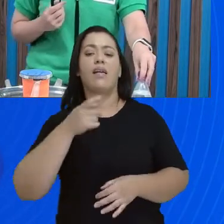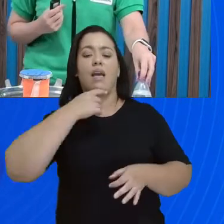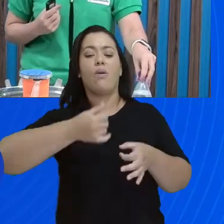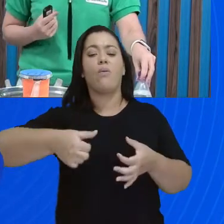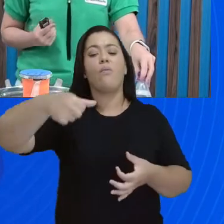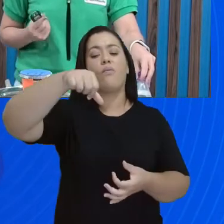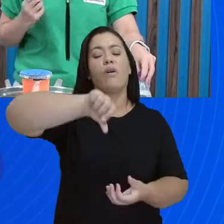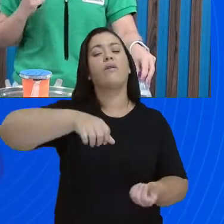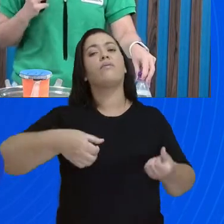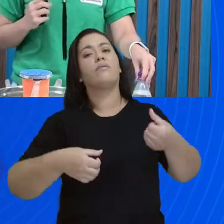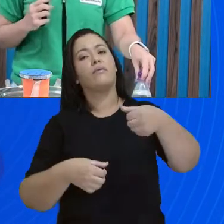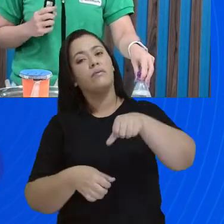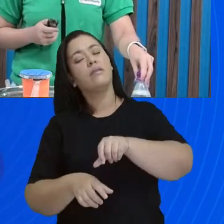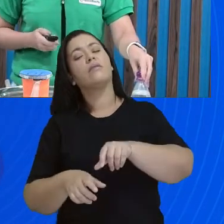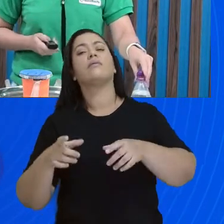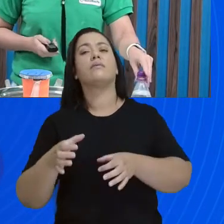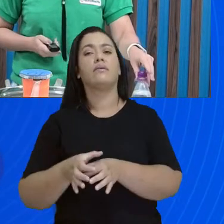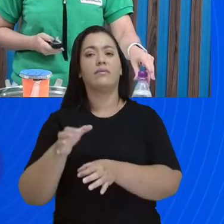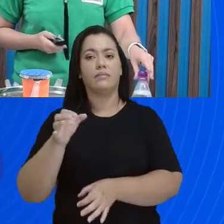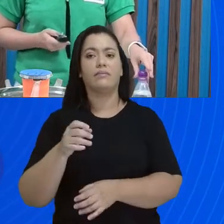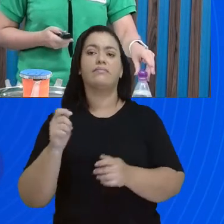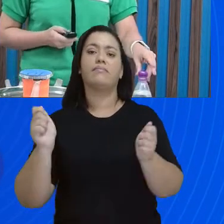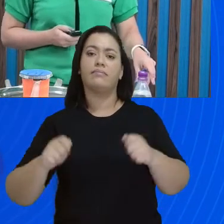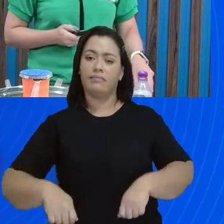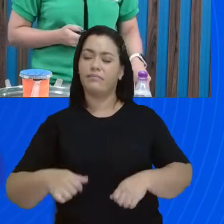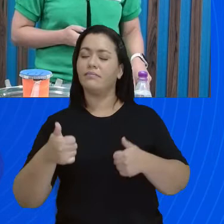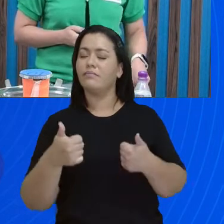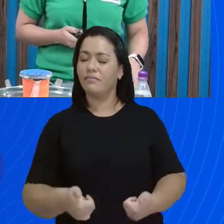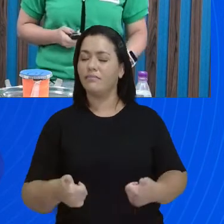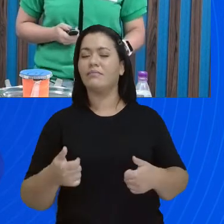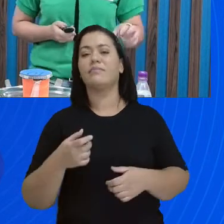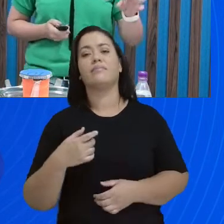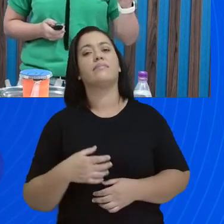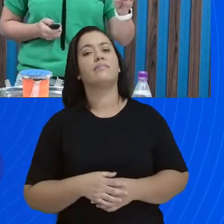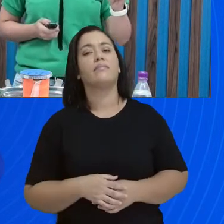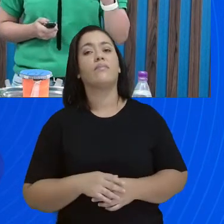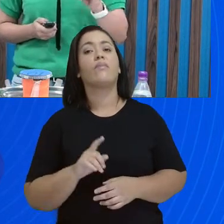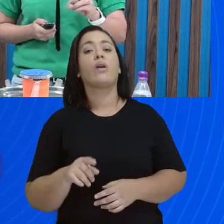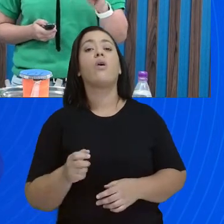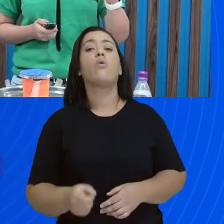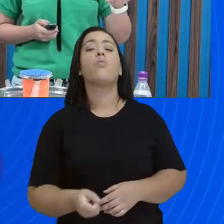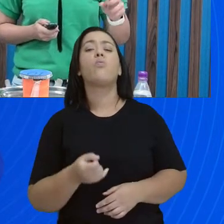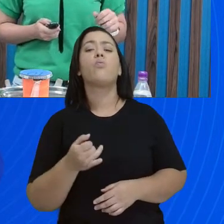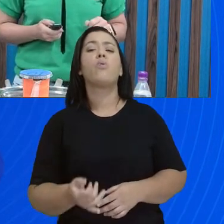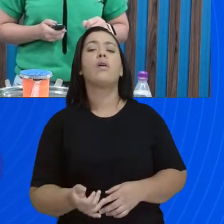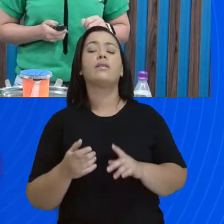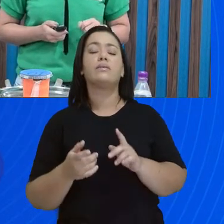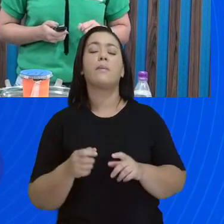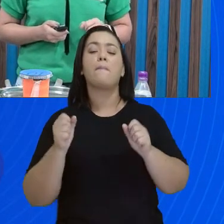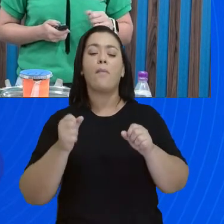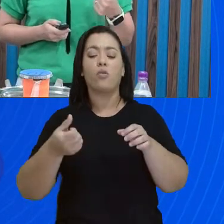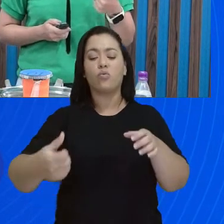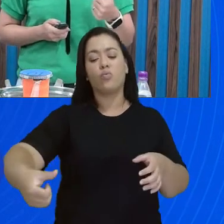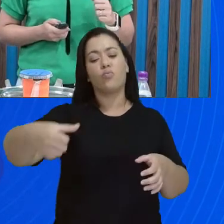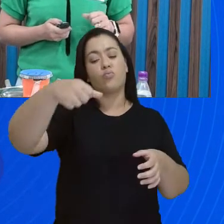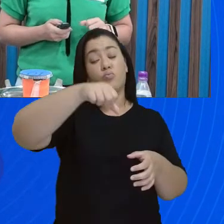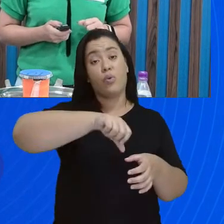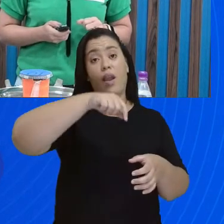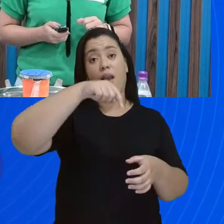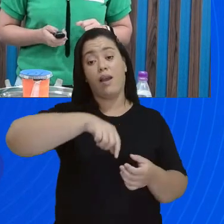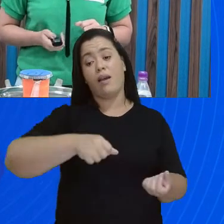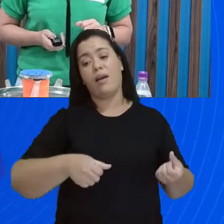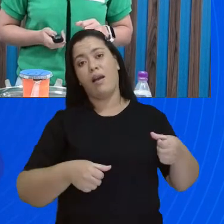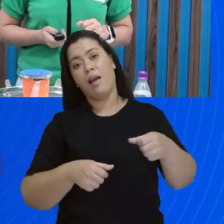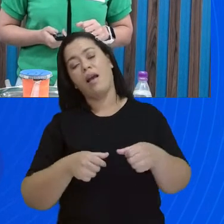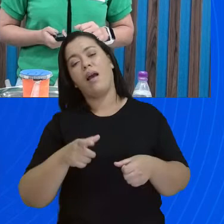está falando de capacidade, exatamente, que é o quanto, né, tem ali de líquido daquela garrafa